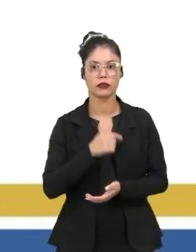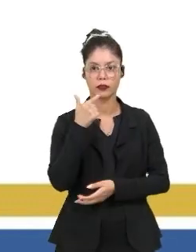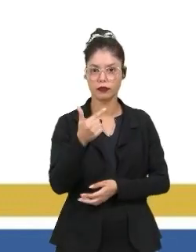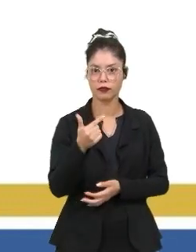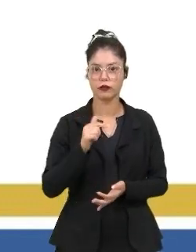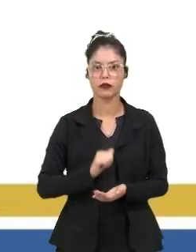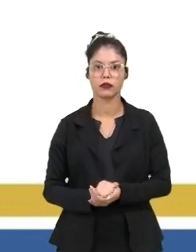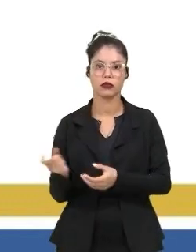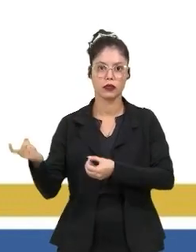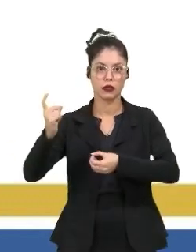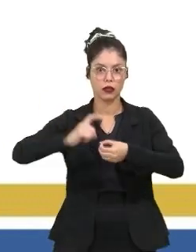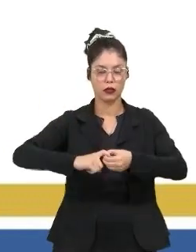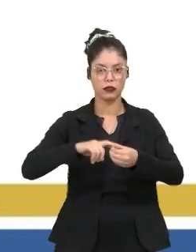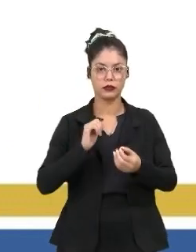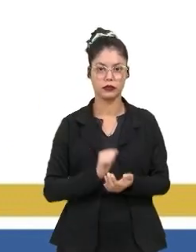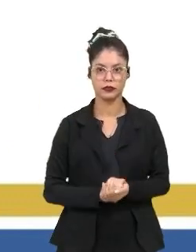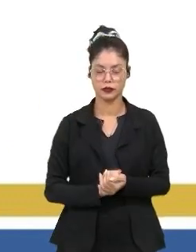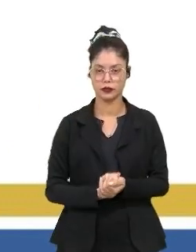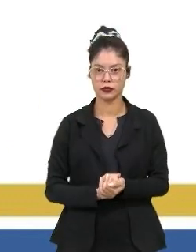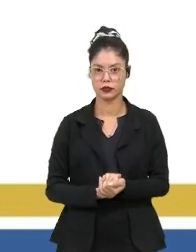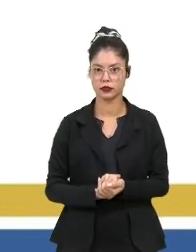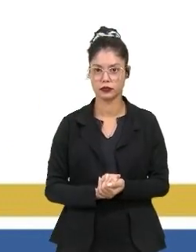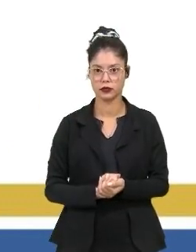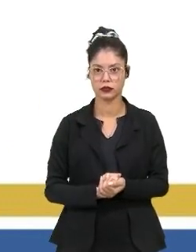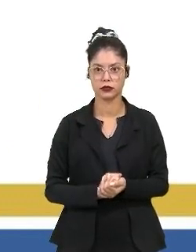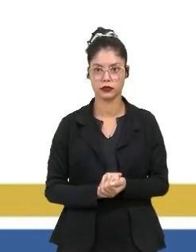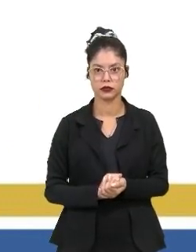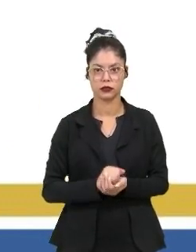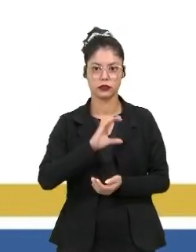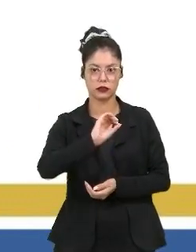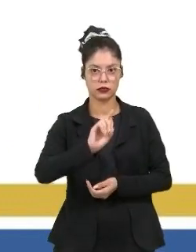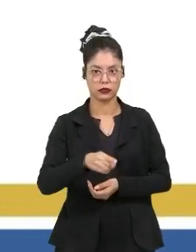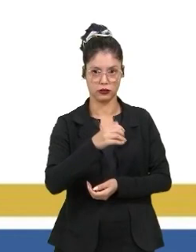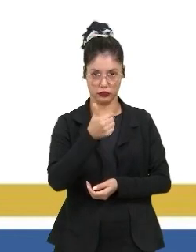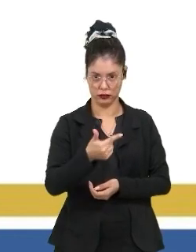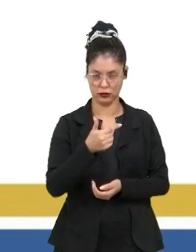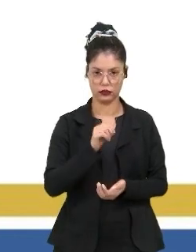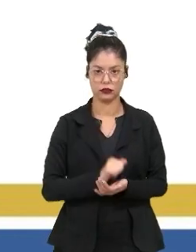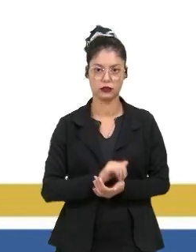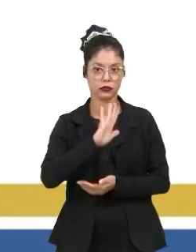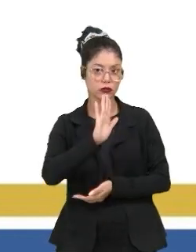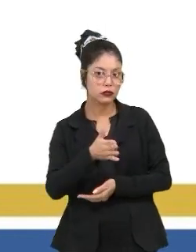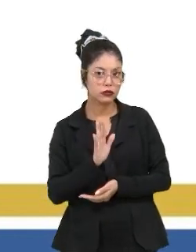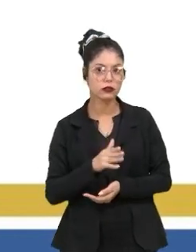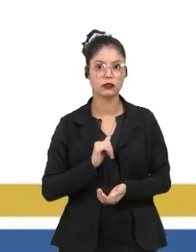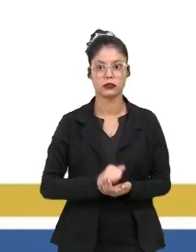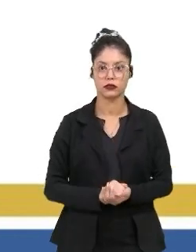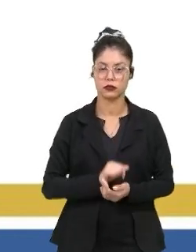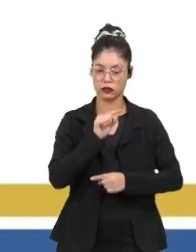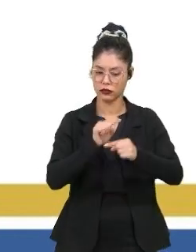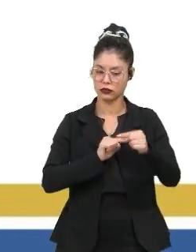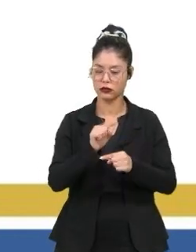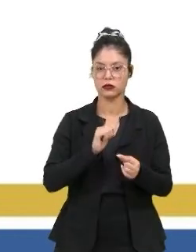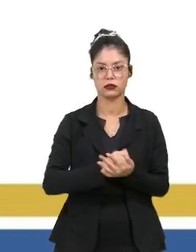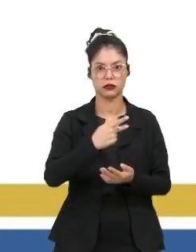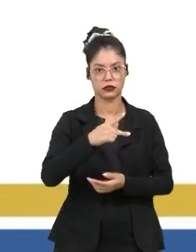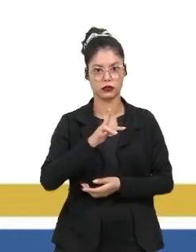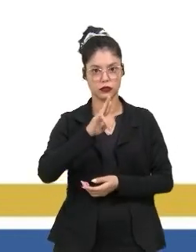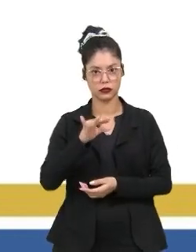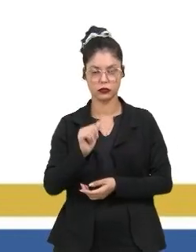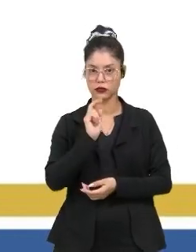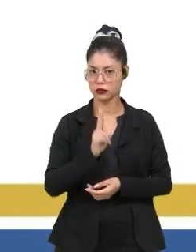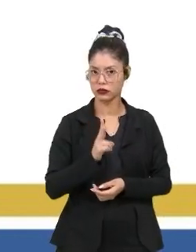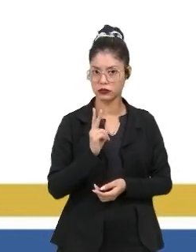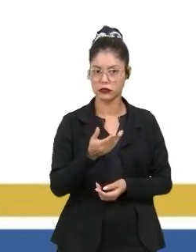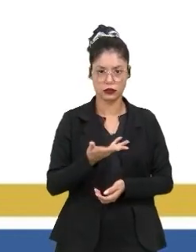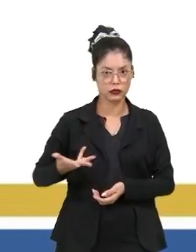2. Se eu voltar a vírgula, vai ficar o quê? Vai ficar 0,2. Já quando eu divido potências de mesma